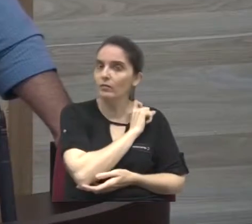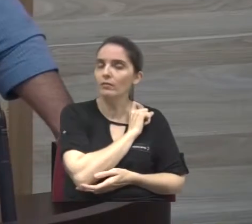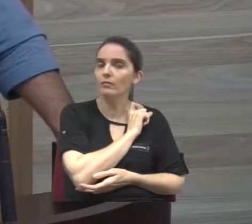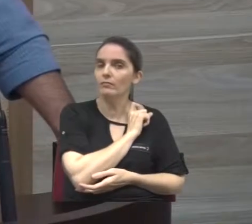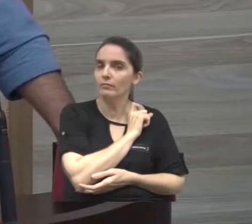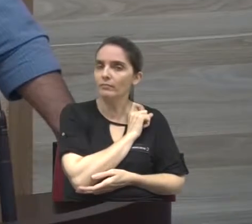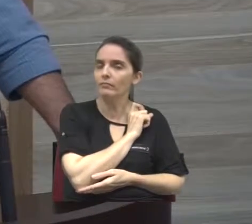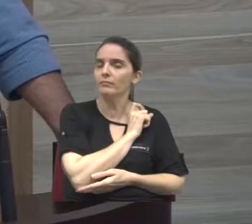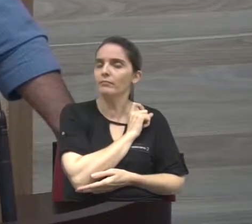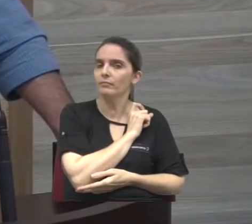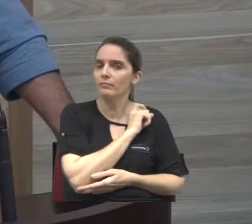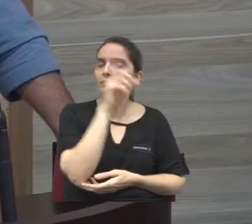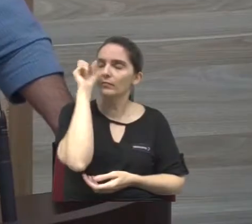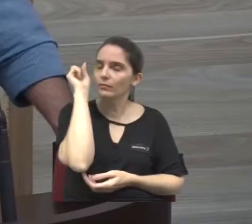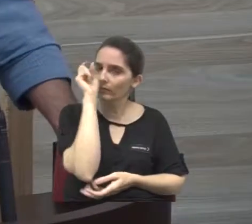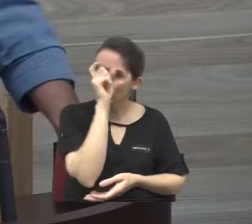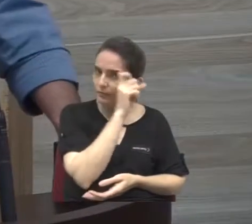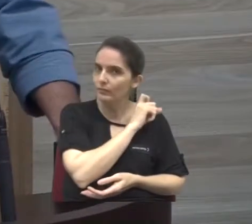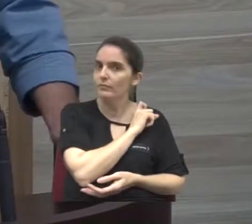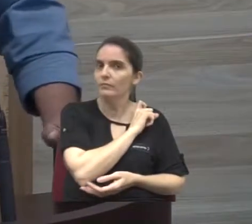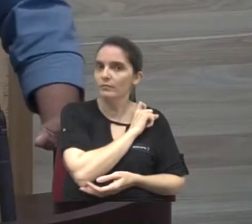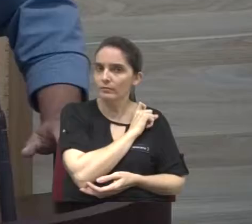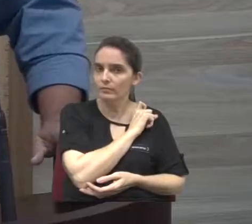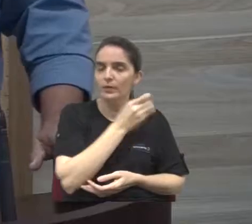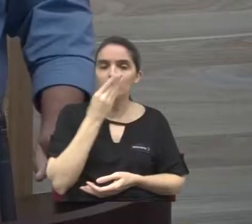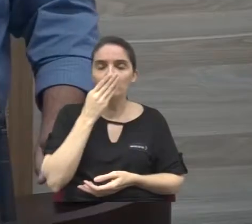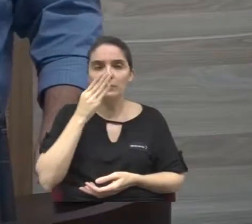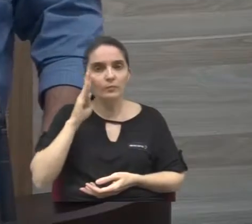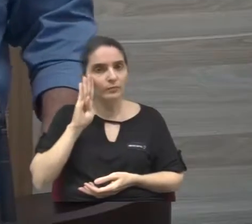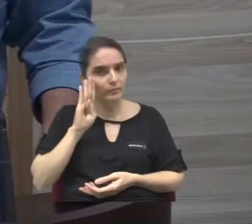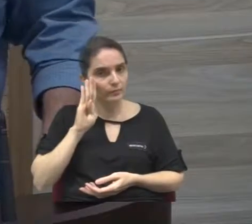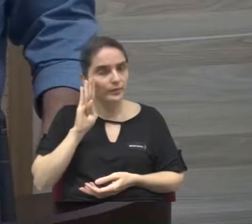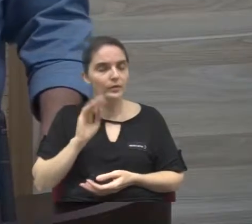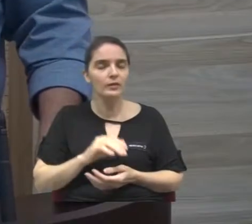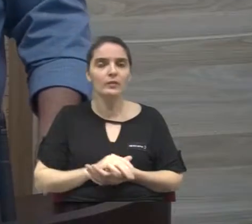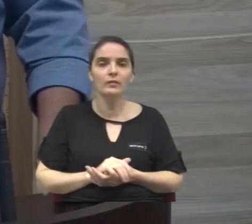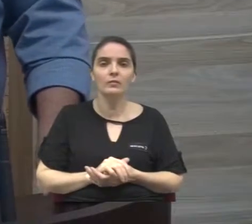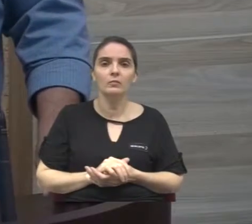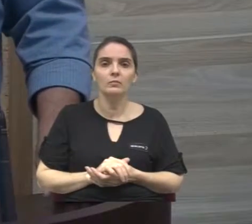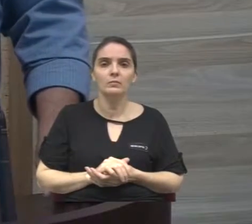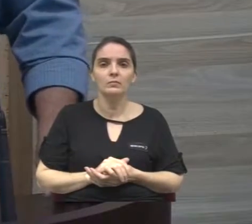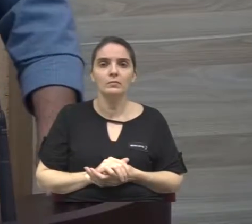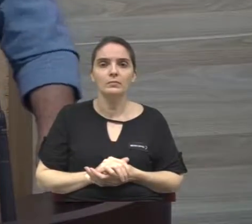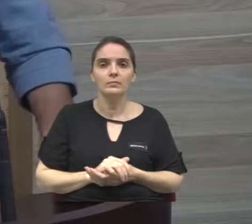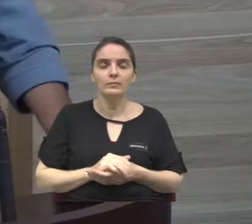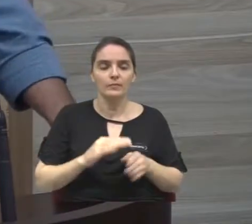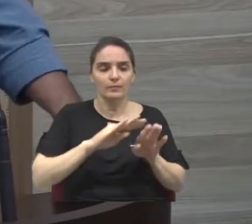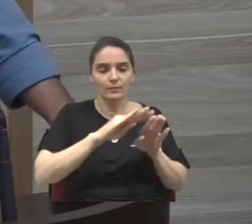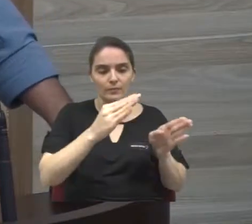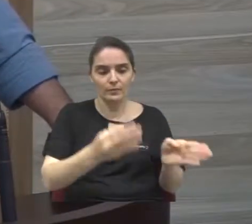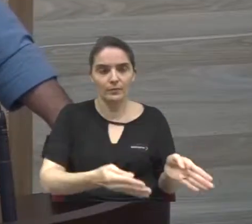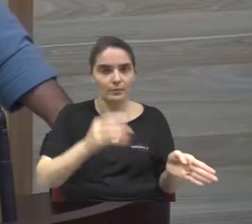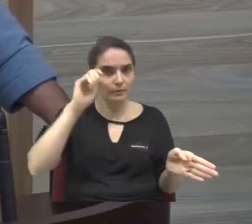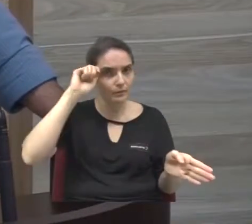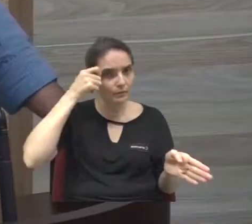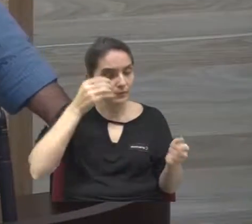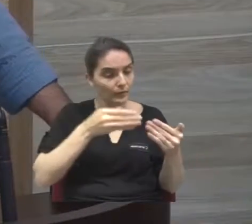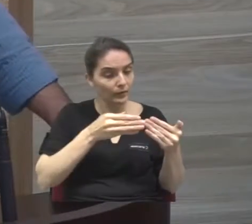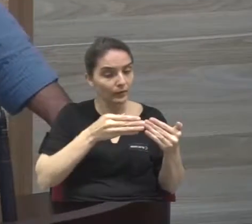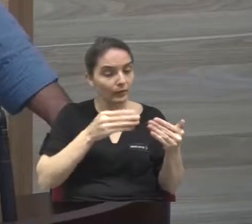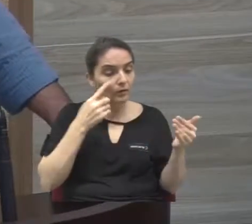E é difícil. Foi prometido, o vereador Marco Xavier, a abertura da caixa preta. Até agora essa caixa preta não foi